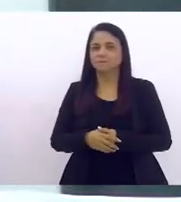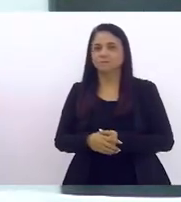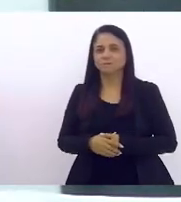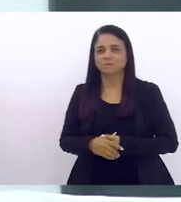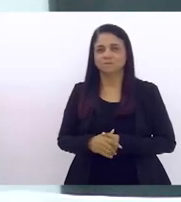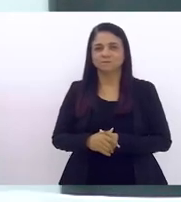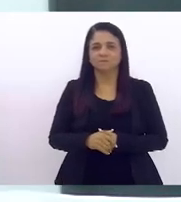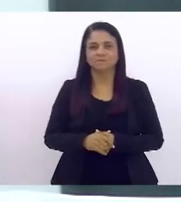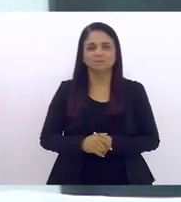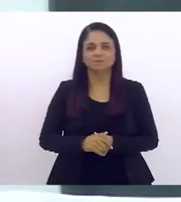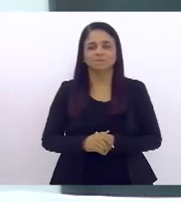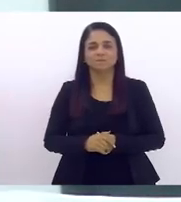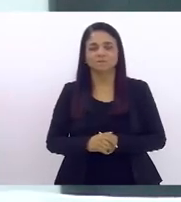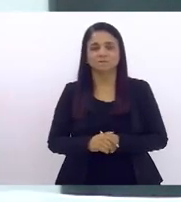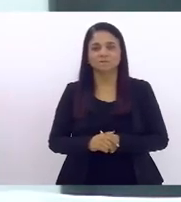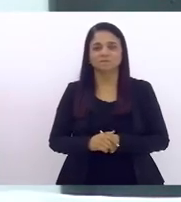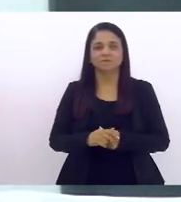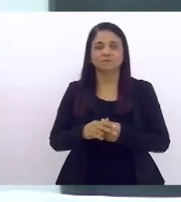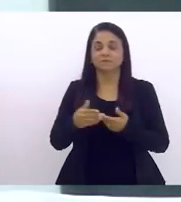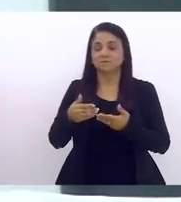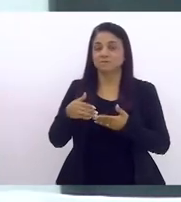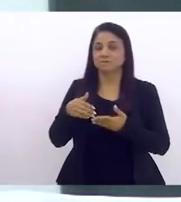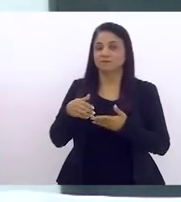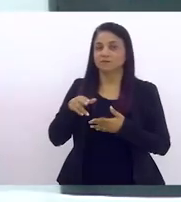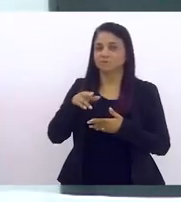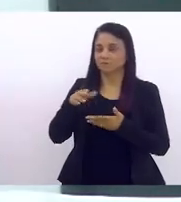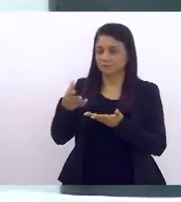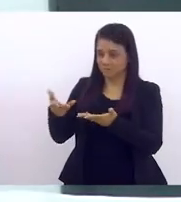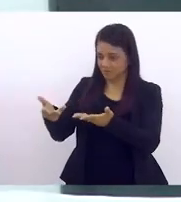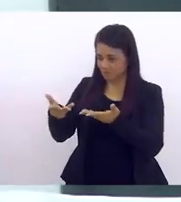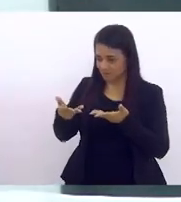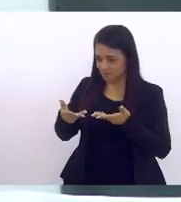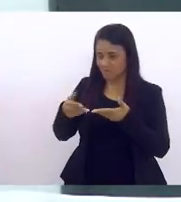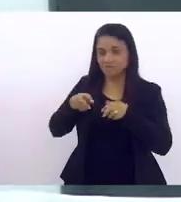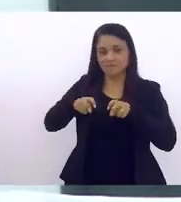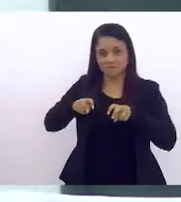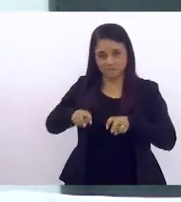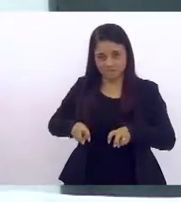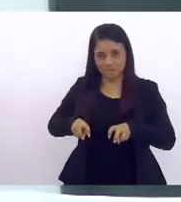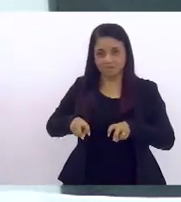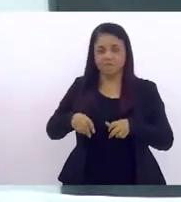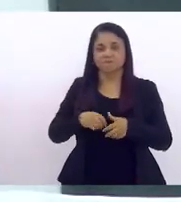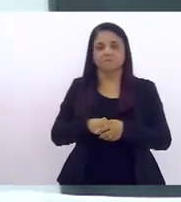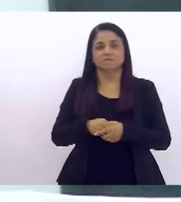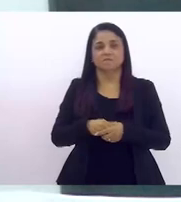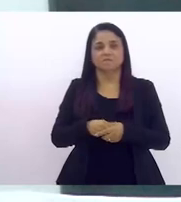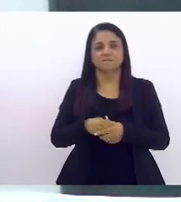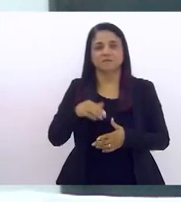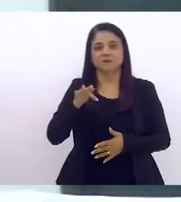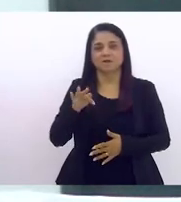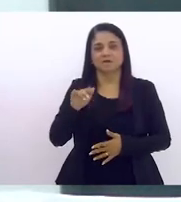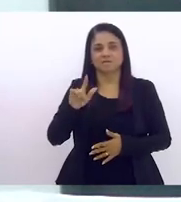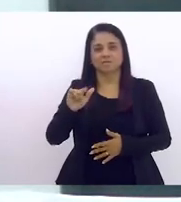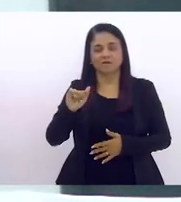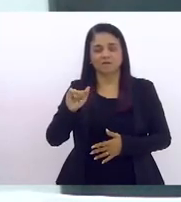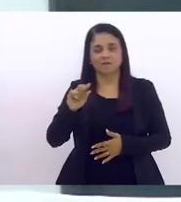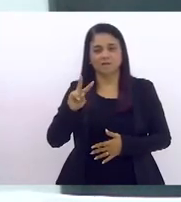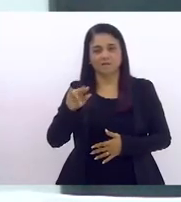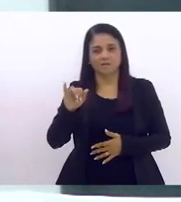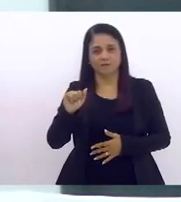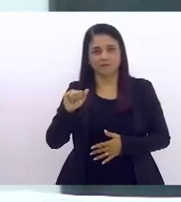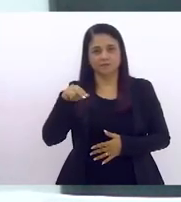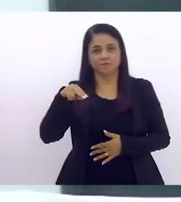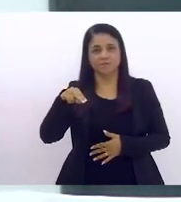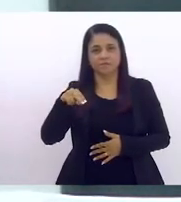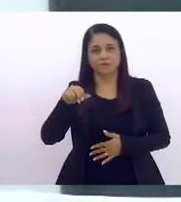Bem, chamo também para compor a mesa conosco a Flávia Nascimento,